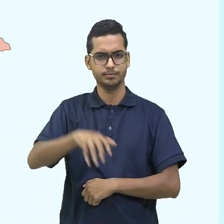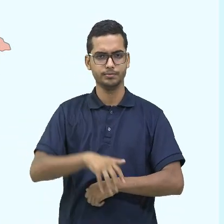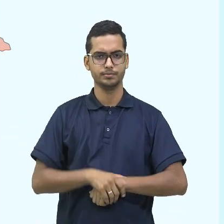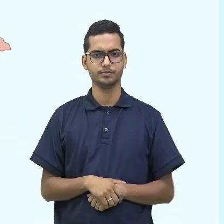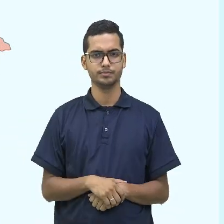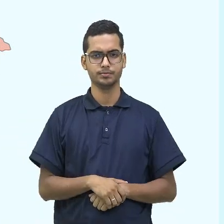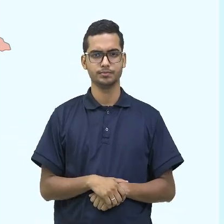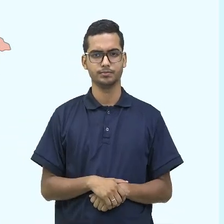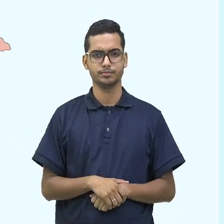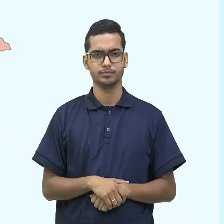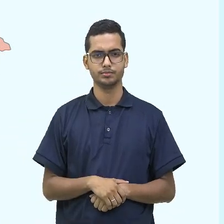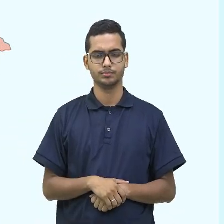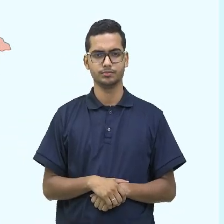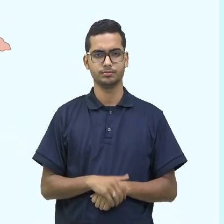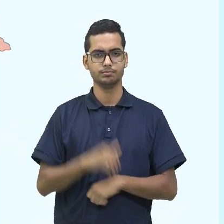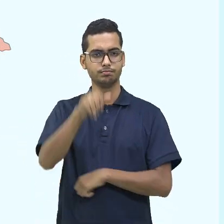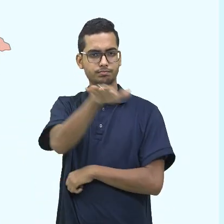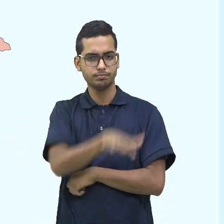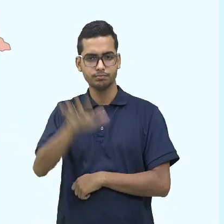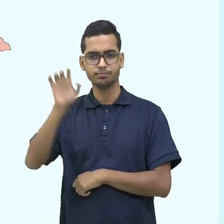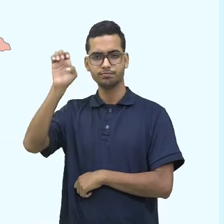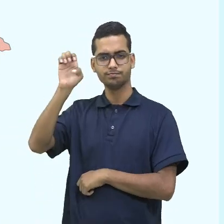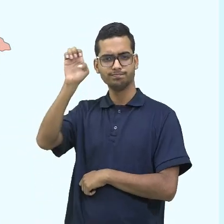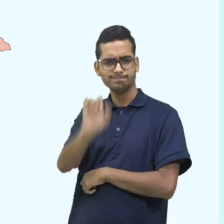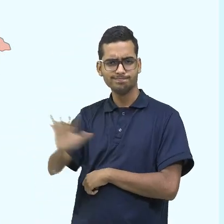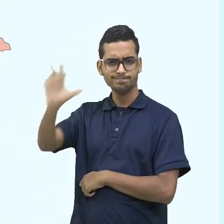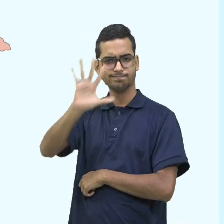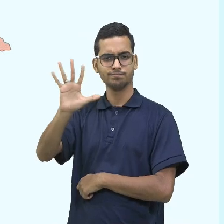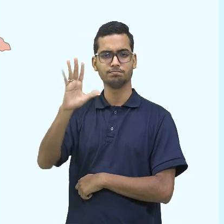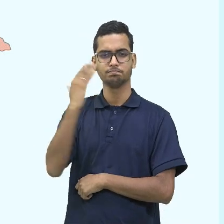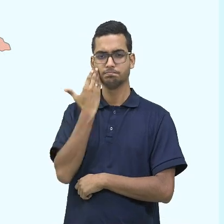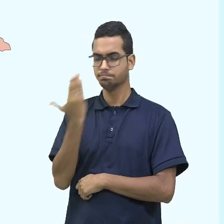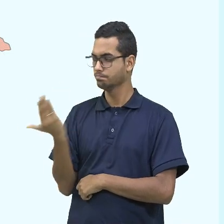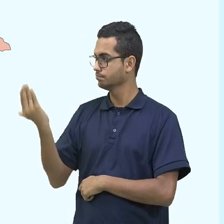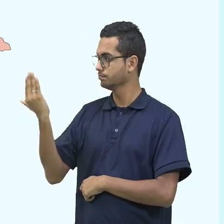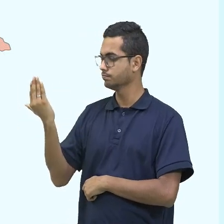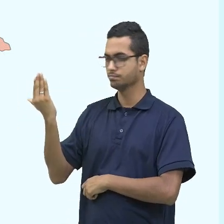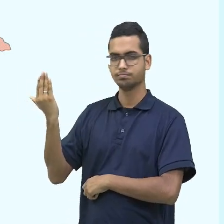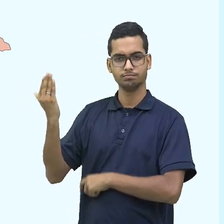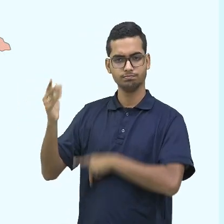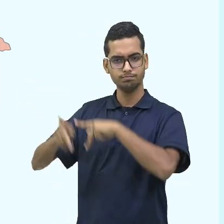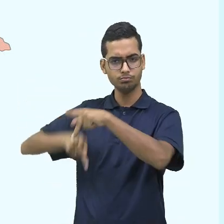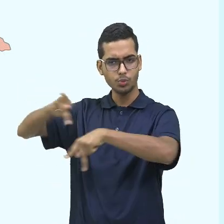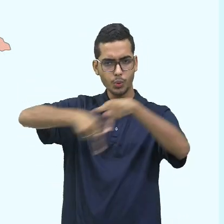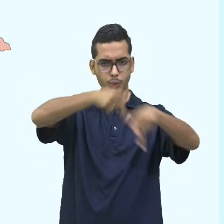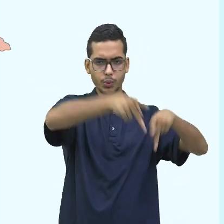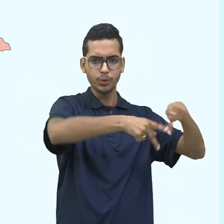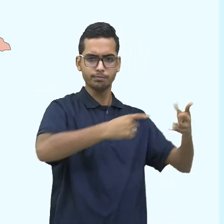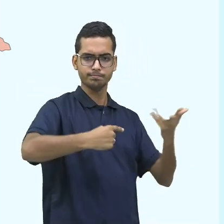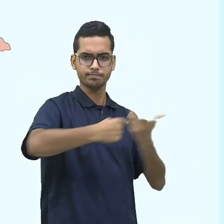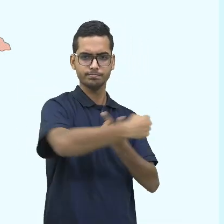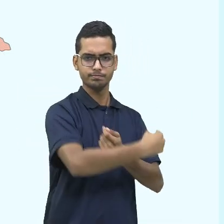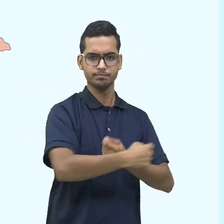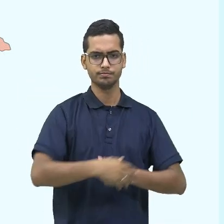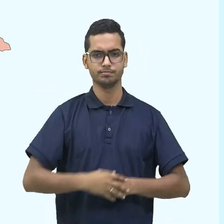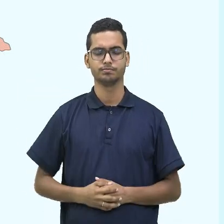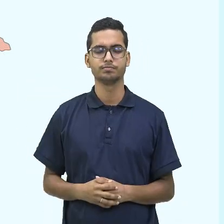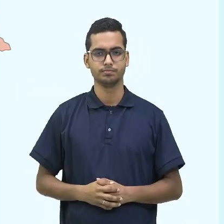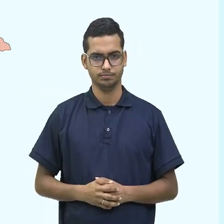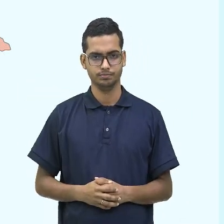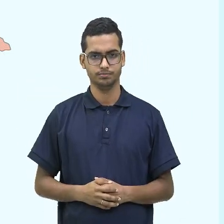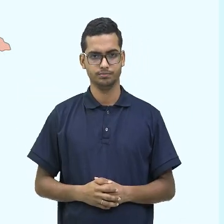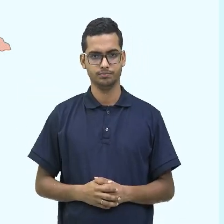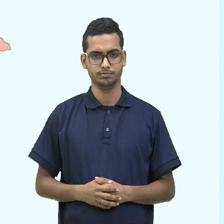do continente europeu, né, entre esses povos. Né? Você tem ali o